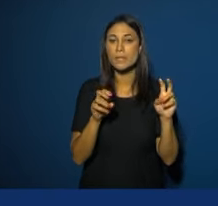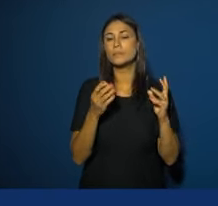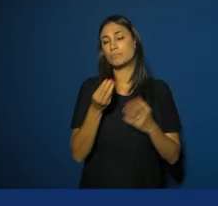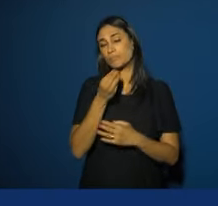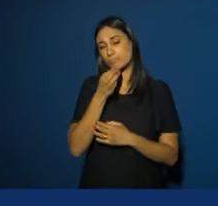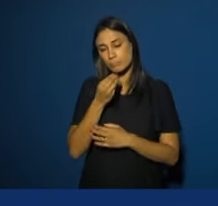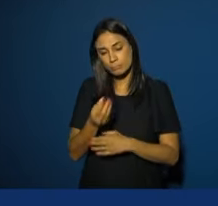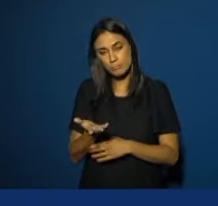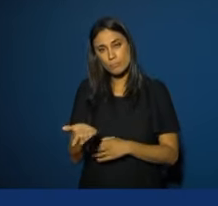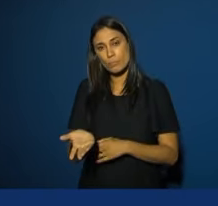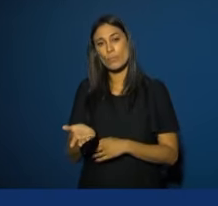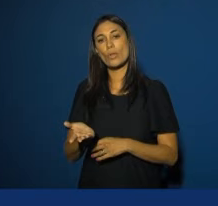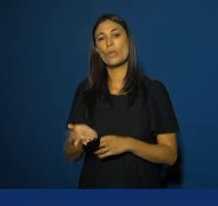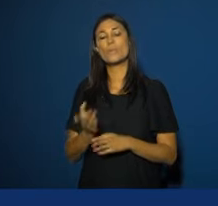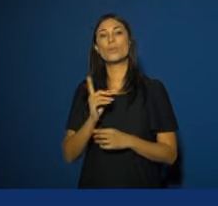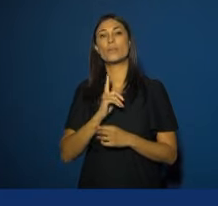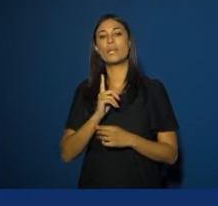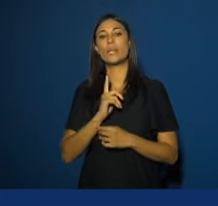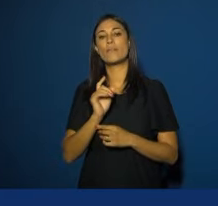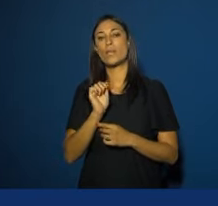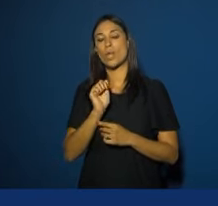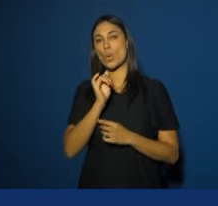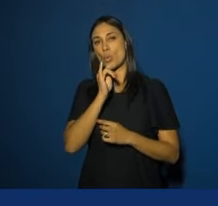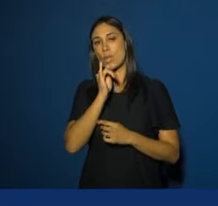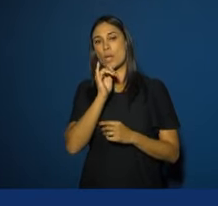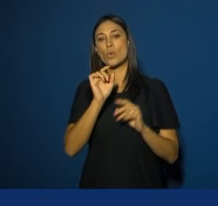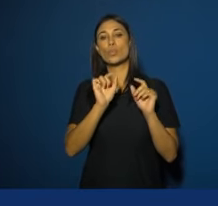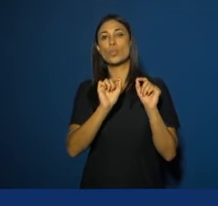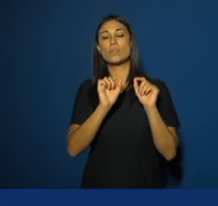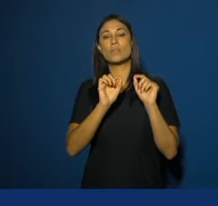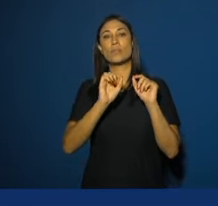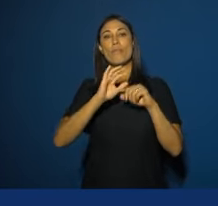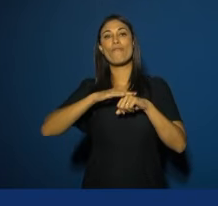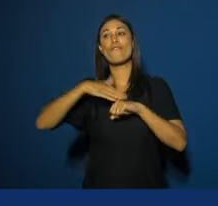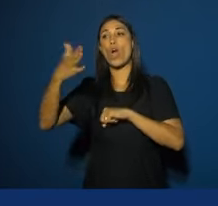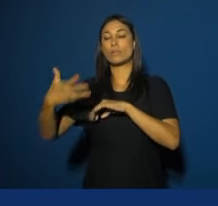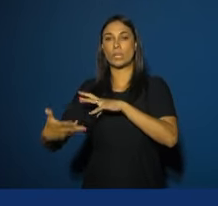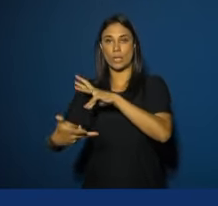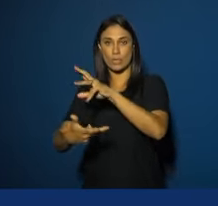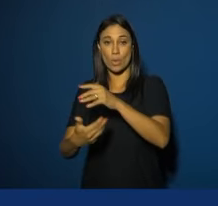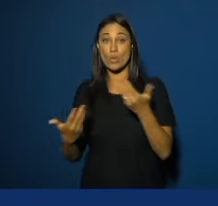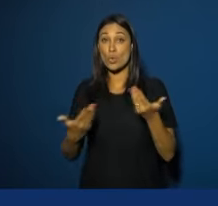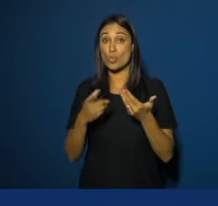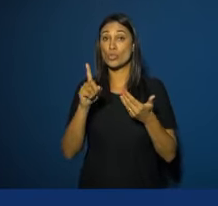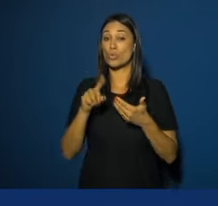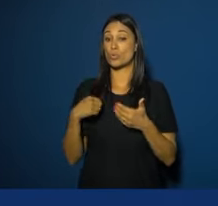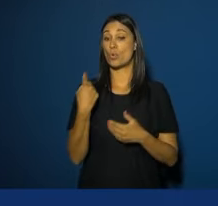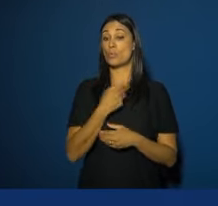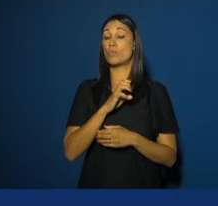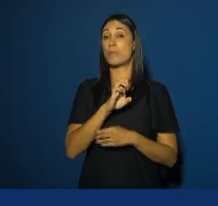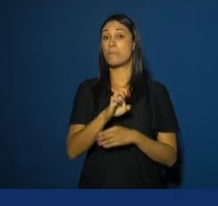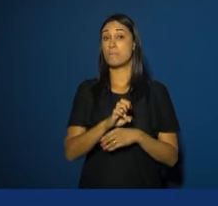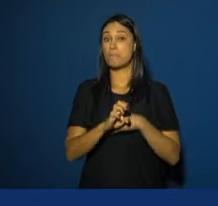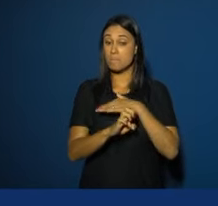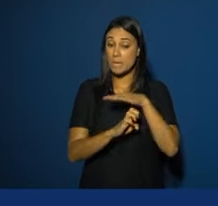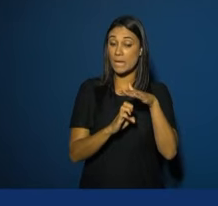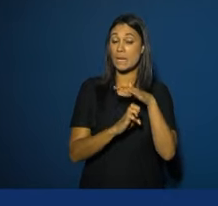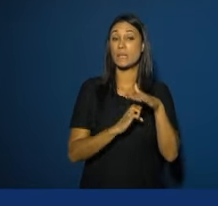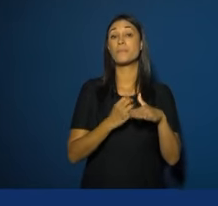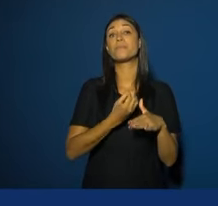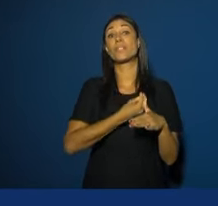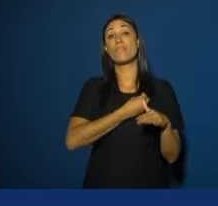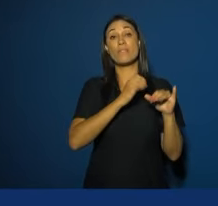obviamente eh pegou no nossos nosos benchmarking internacionais e hoje somos uma empresa que realmente vive de